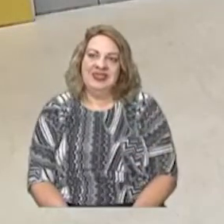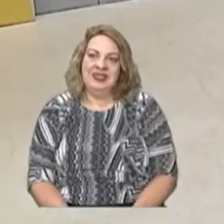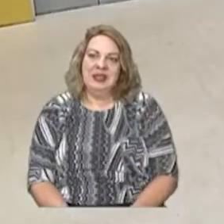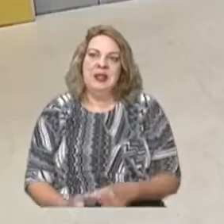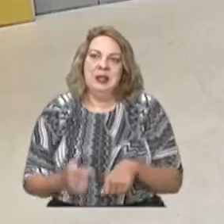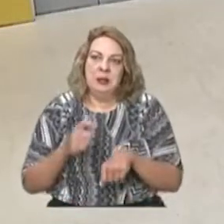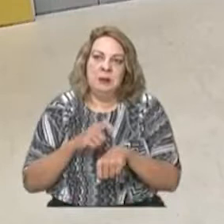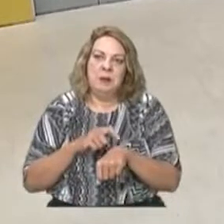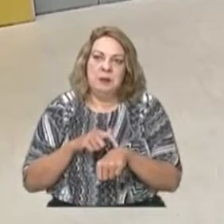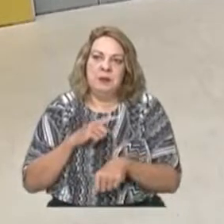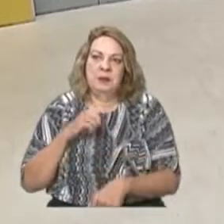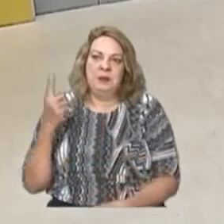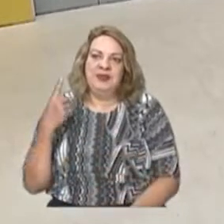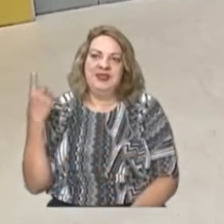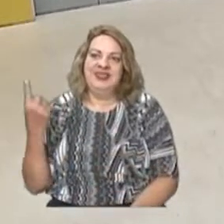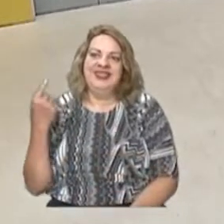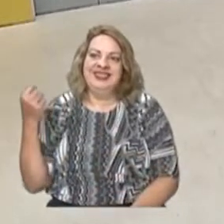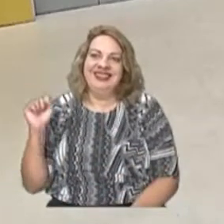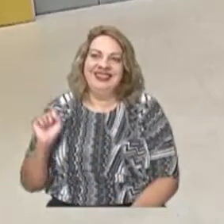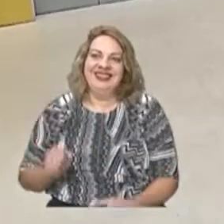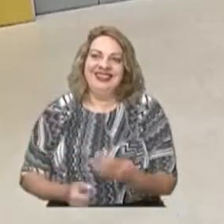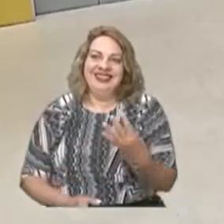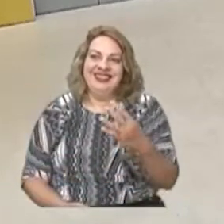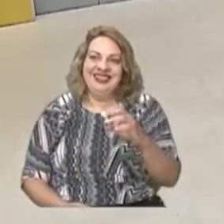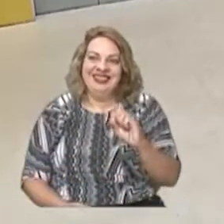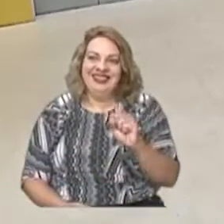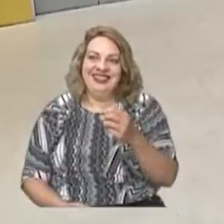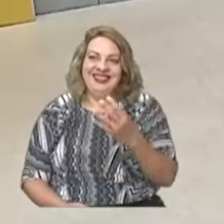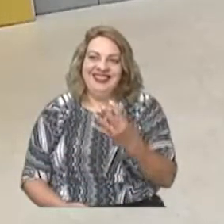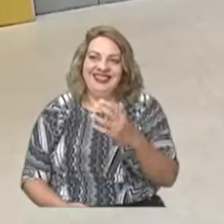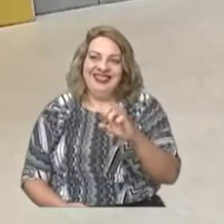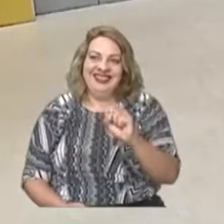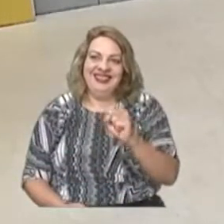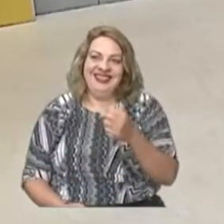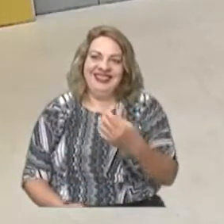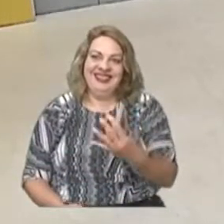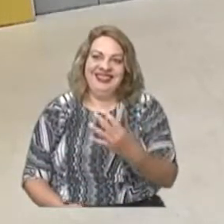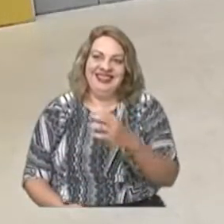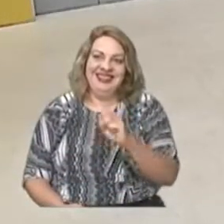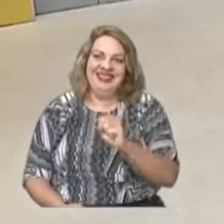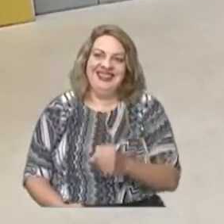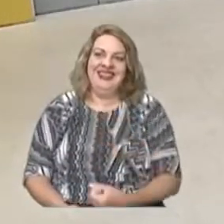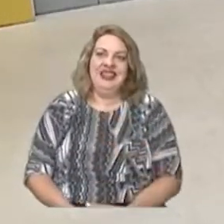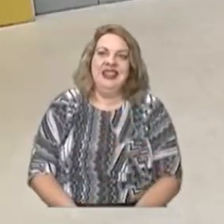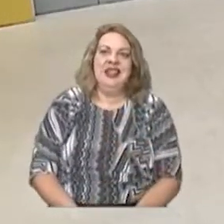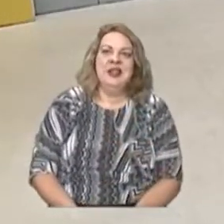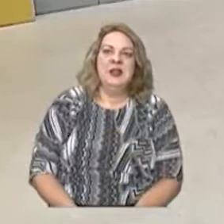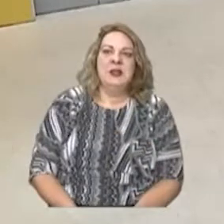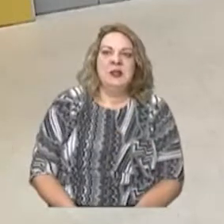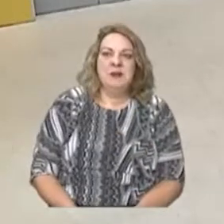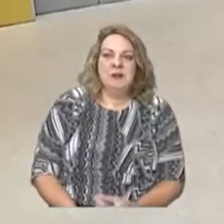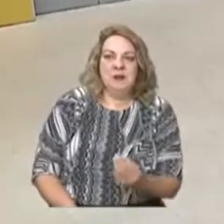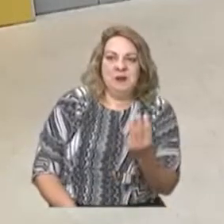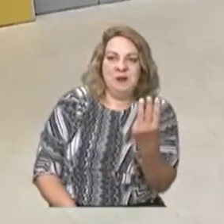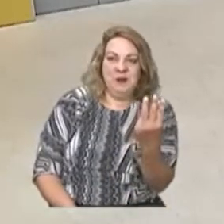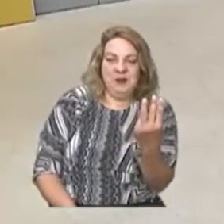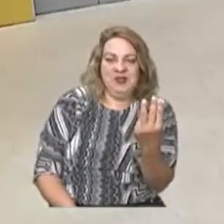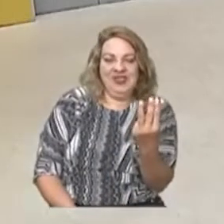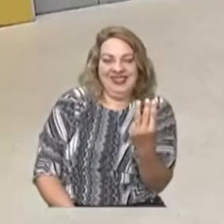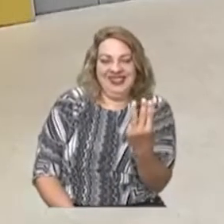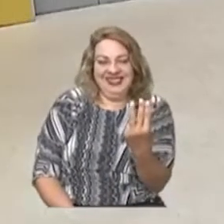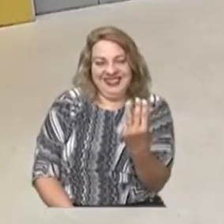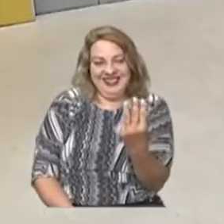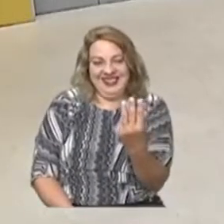daqui a pouquinho. 48, 48, 48. Número 3, marque